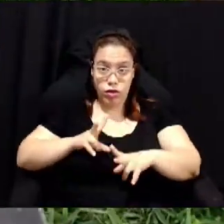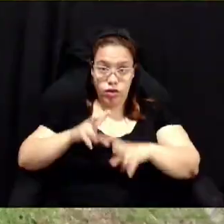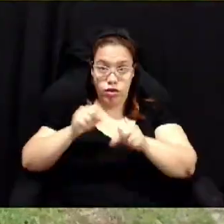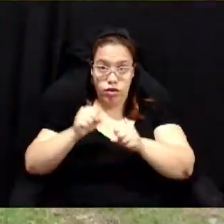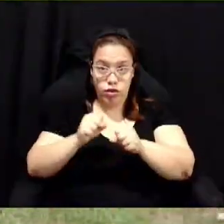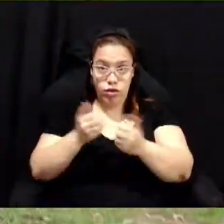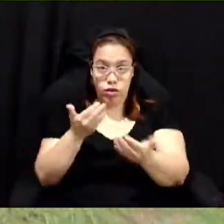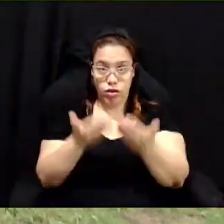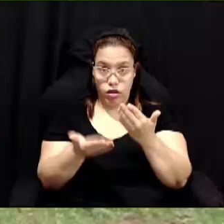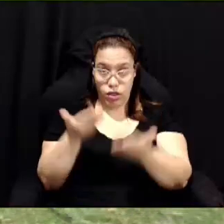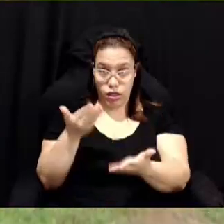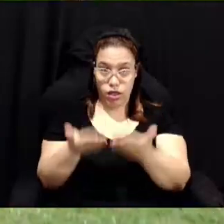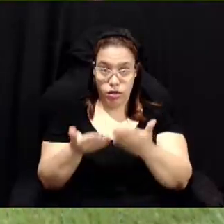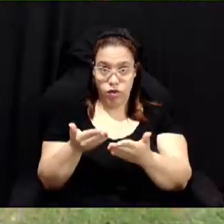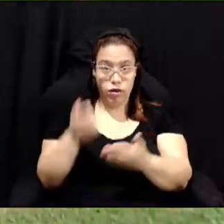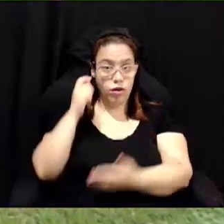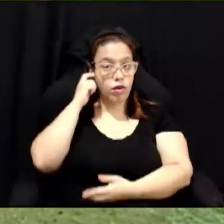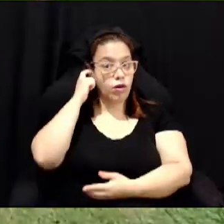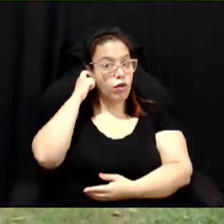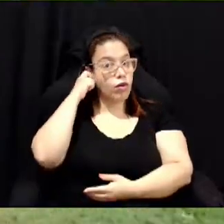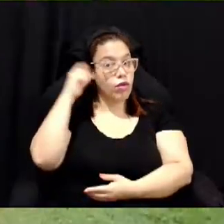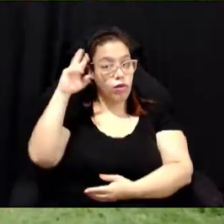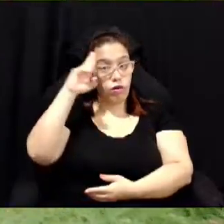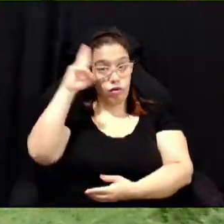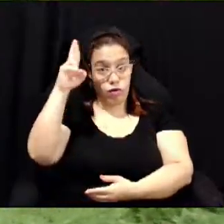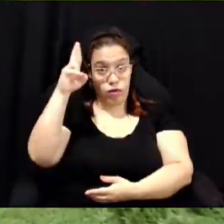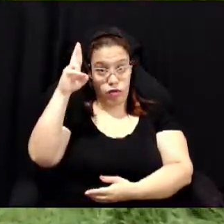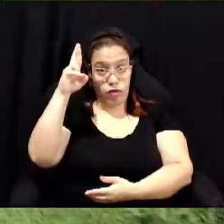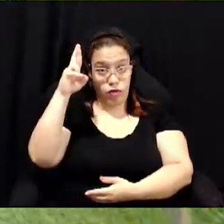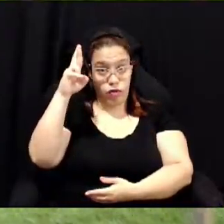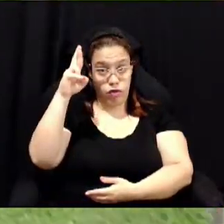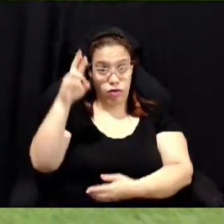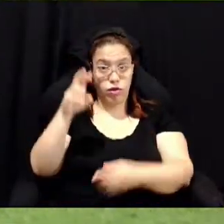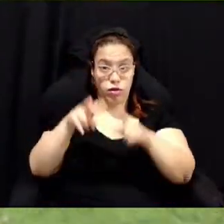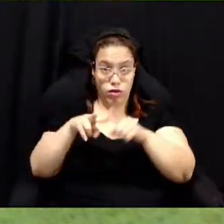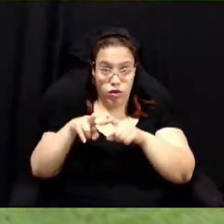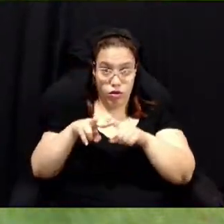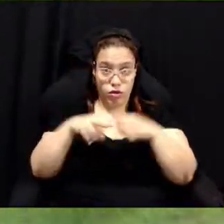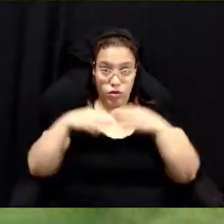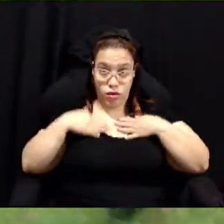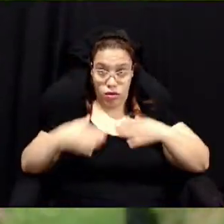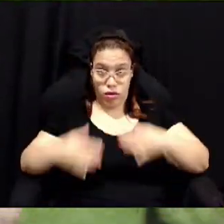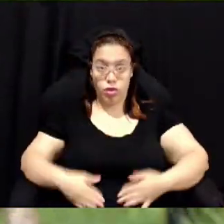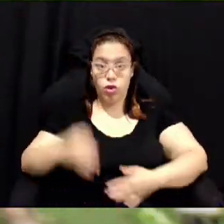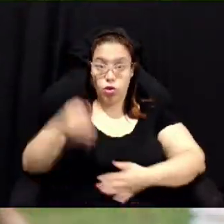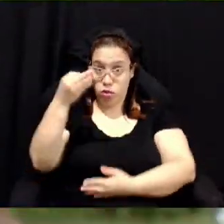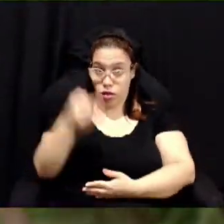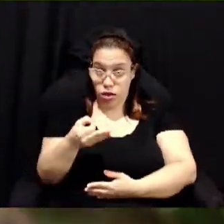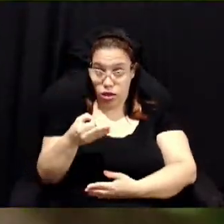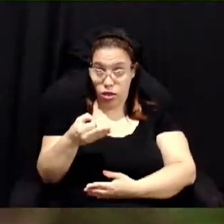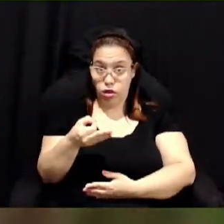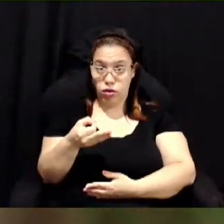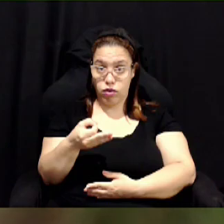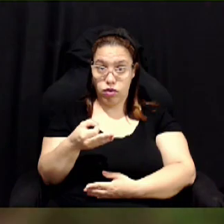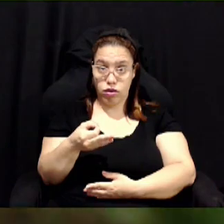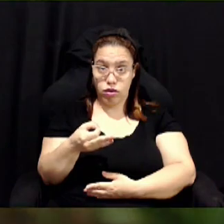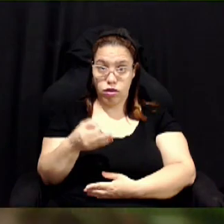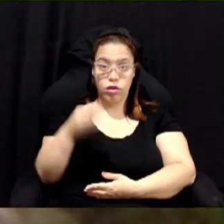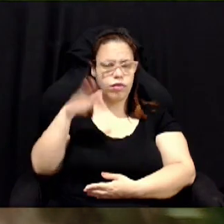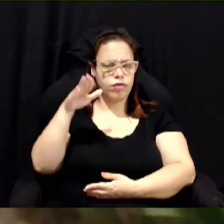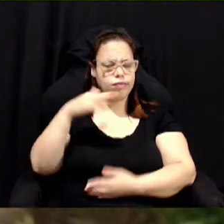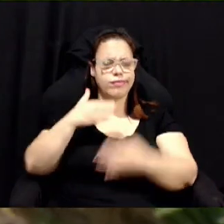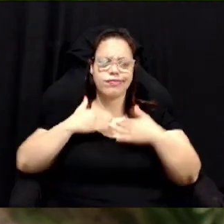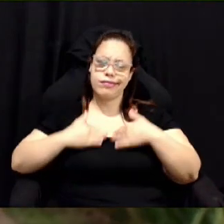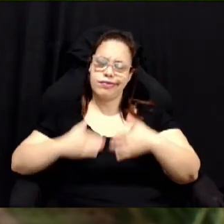equilibrada, enquanto o tutor deve estar com tênis e roupas apropriadas, garantindo o máximo de conforto